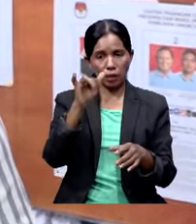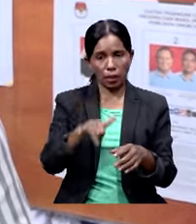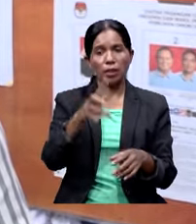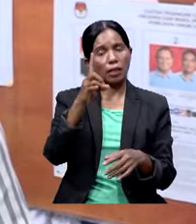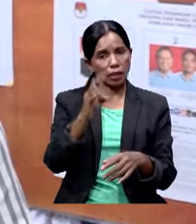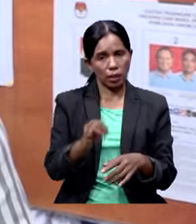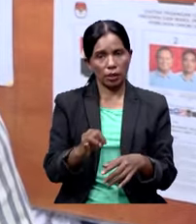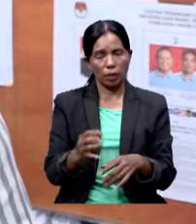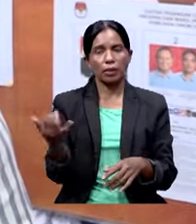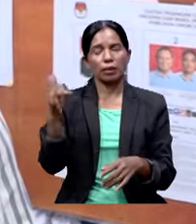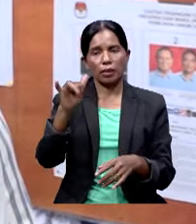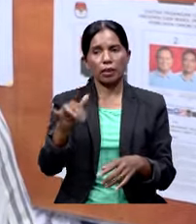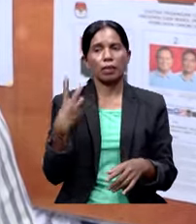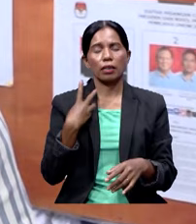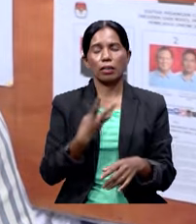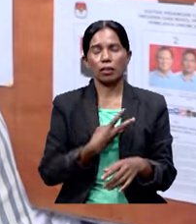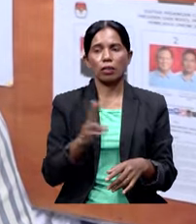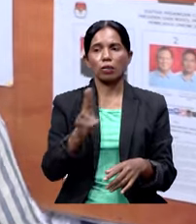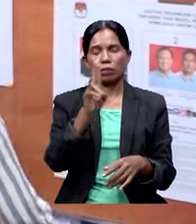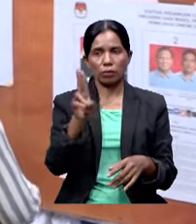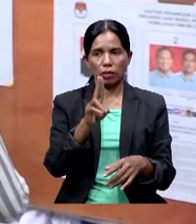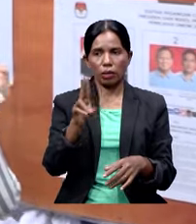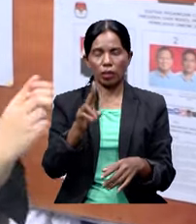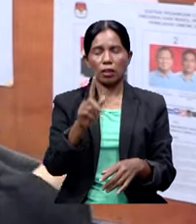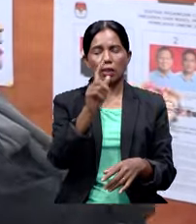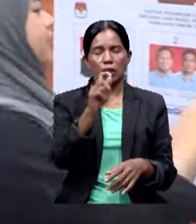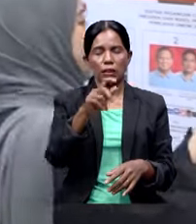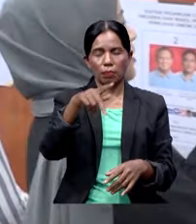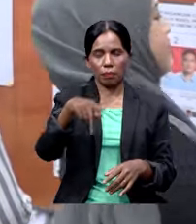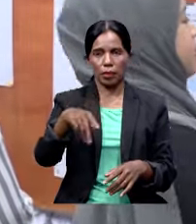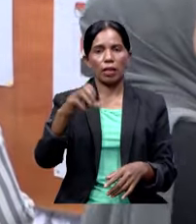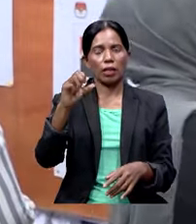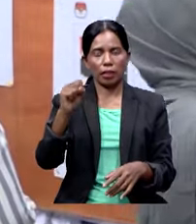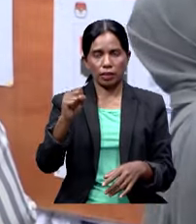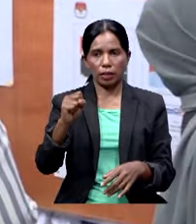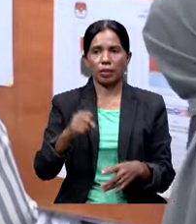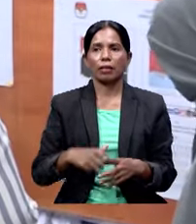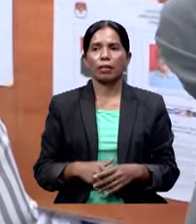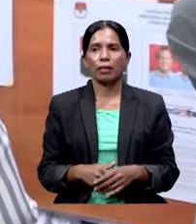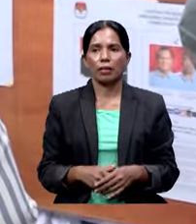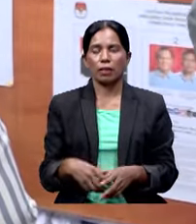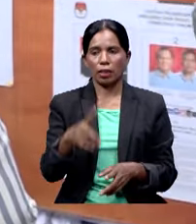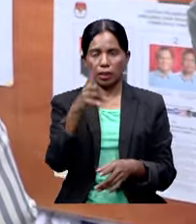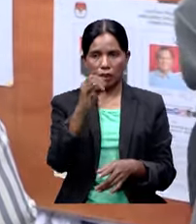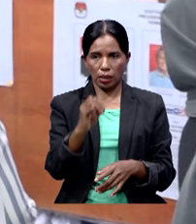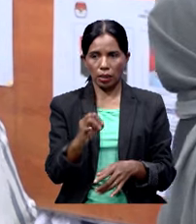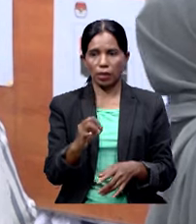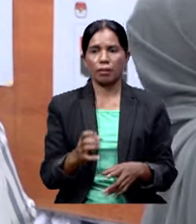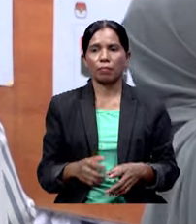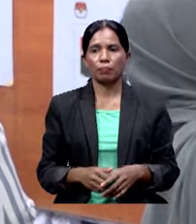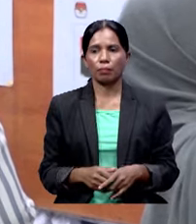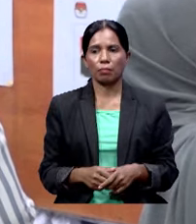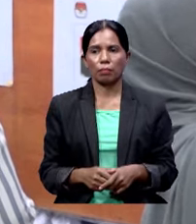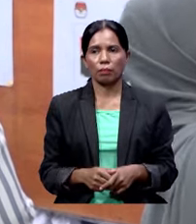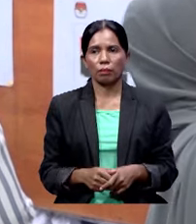sira ita uja metode TPS tempat pemungutan suara iha dili